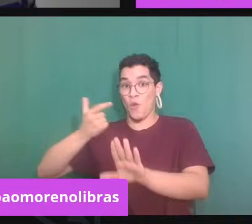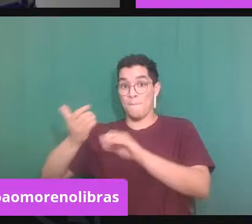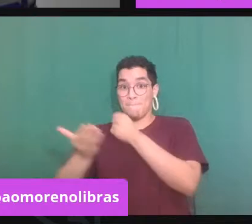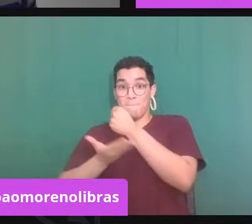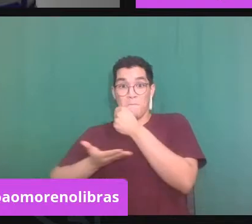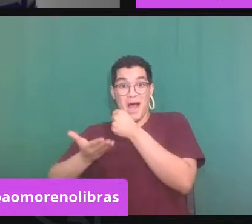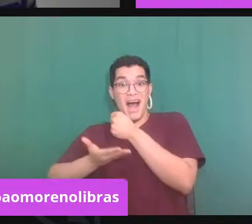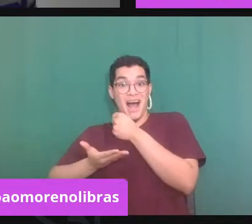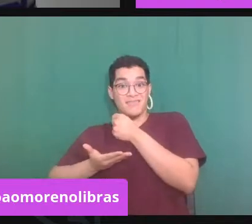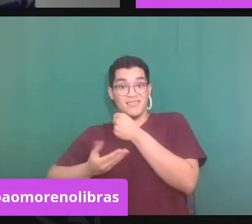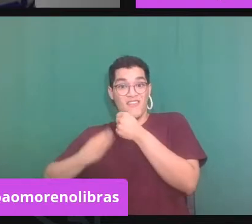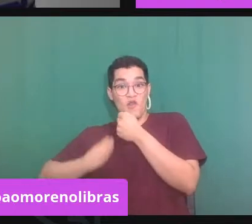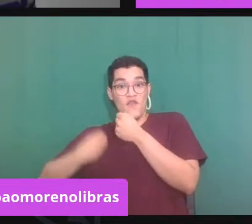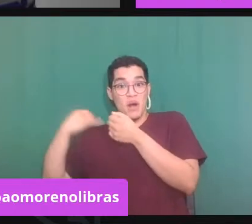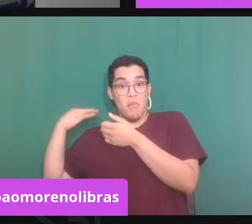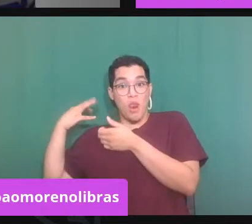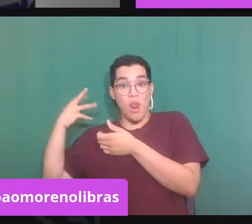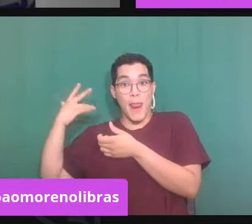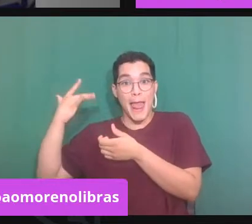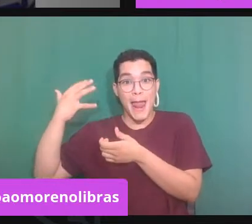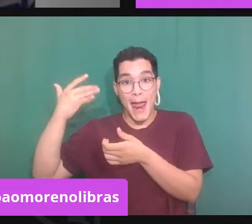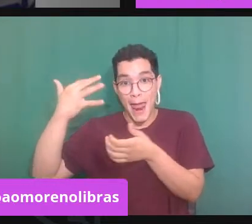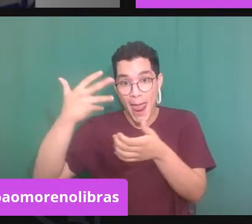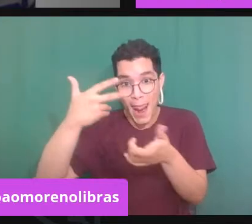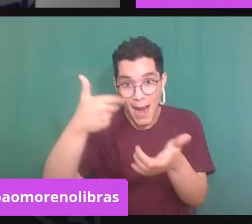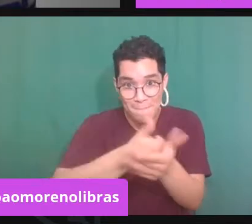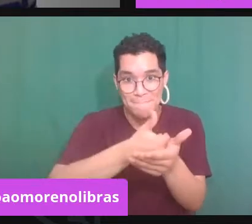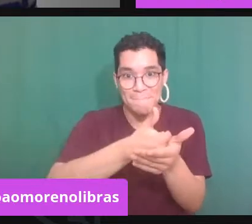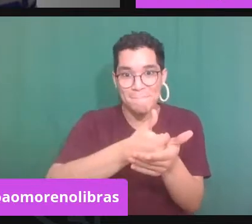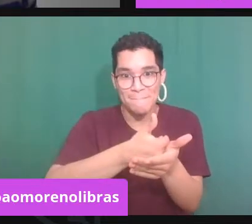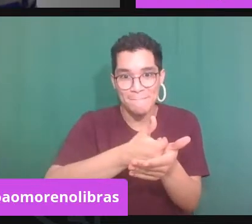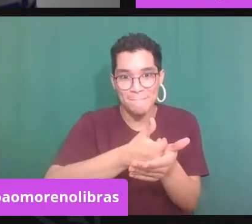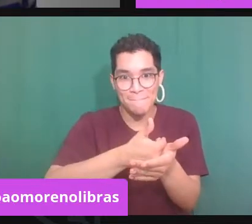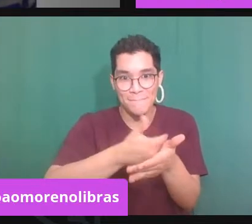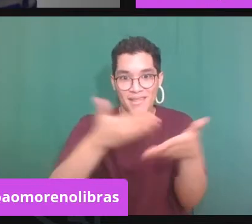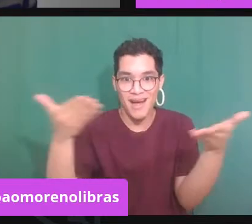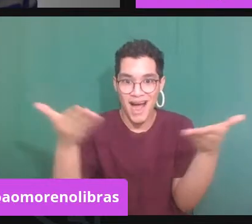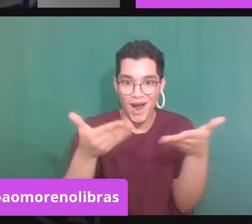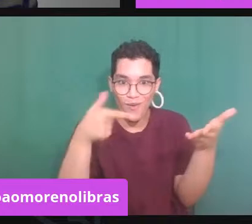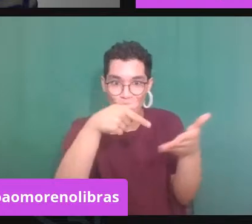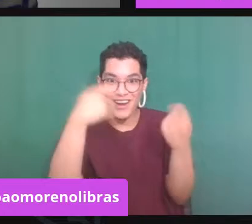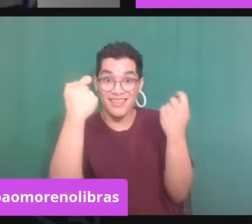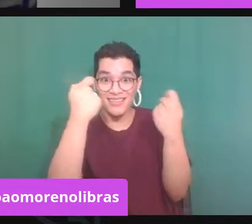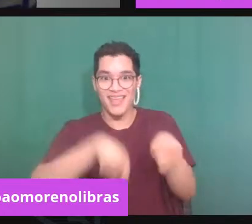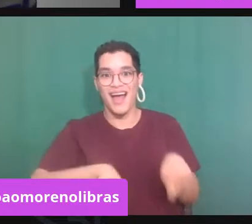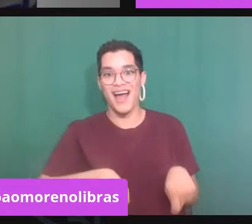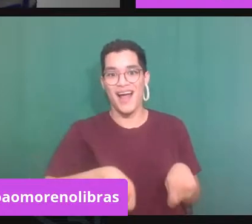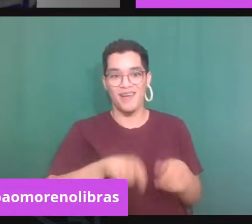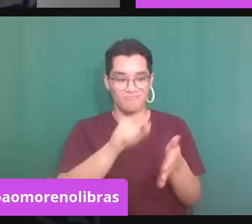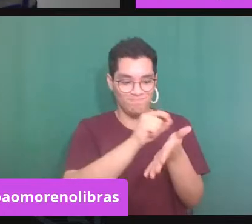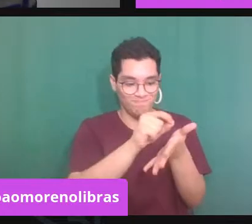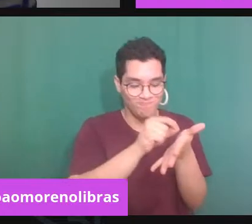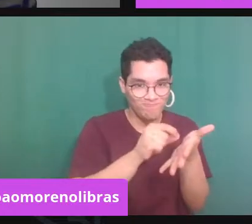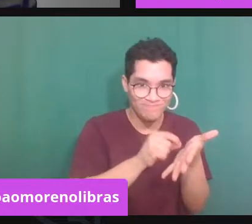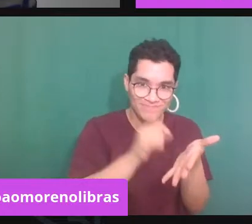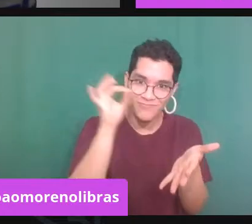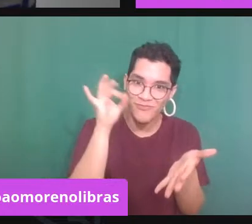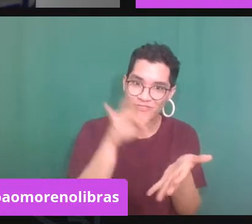de aprendizagem de escrita se não for o próprio aluno escrevendo, eu lendo o que ele